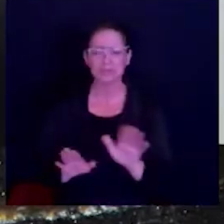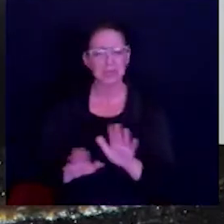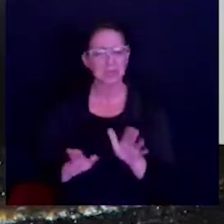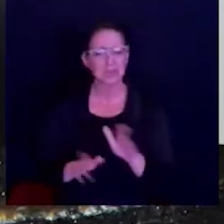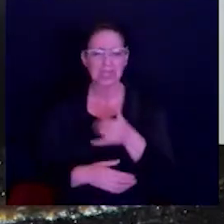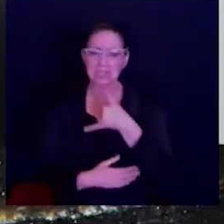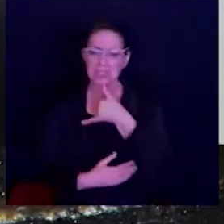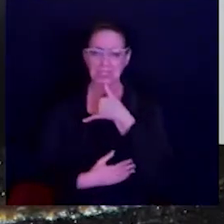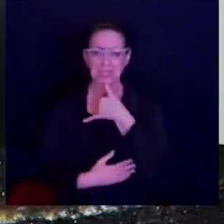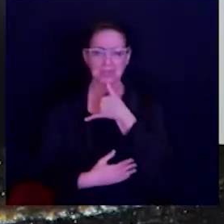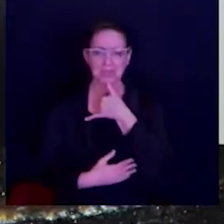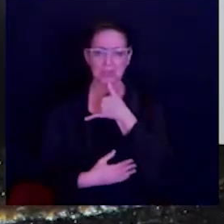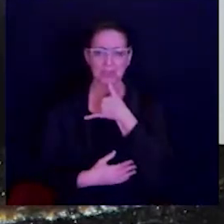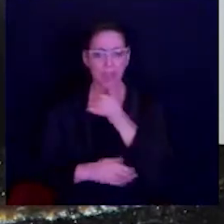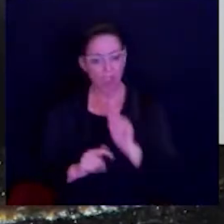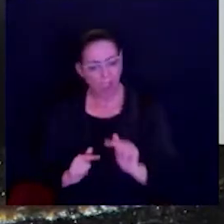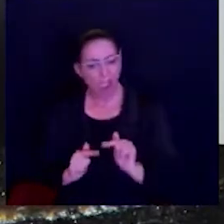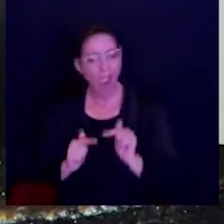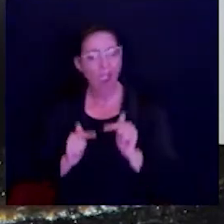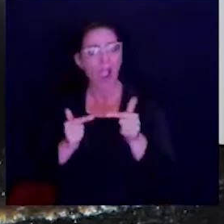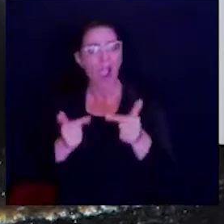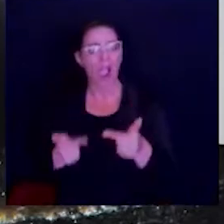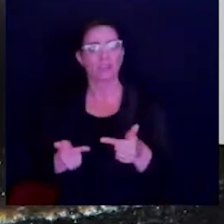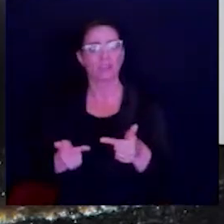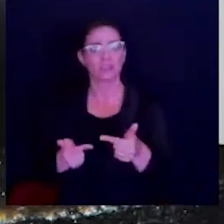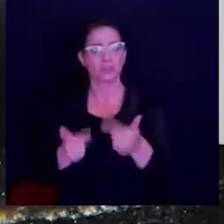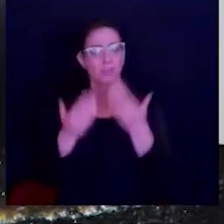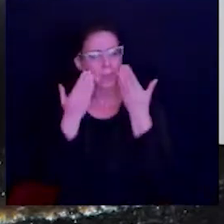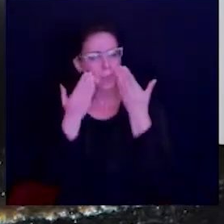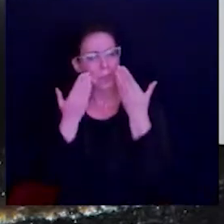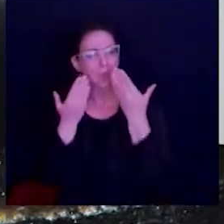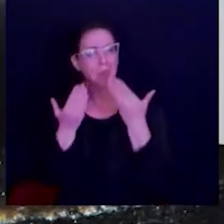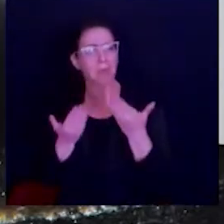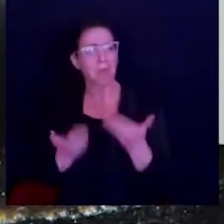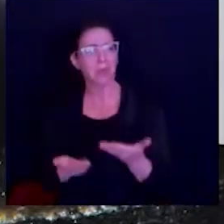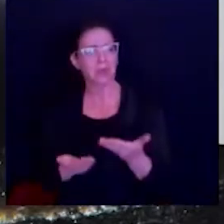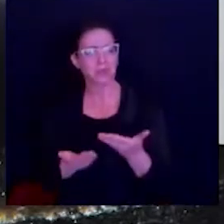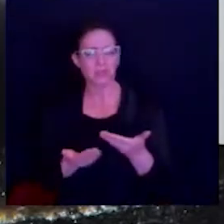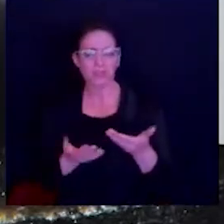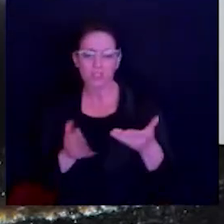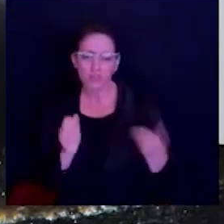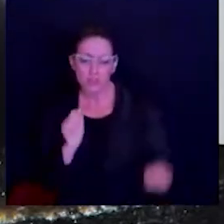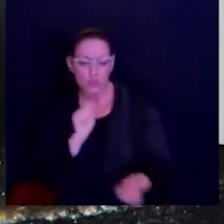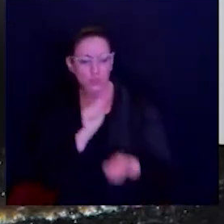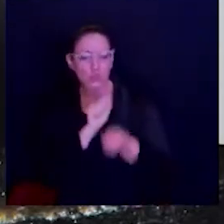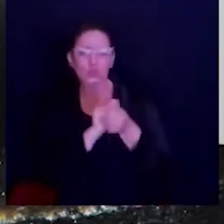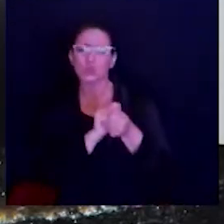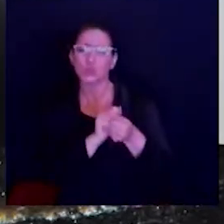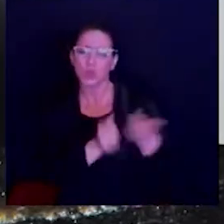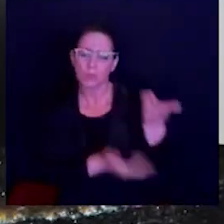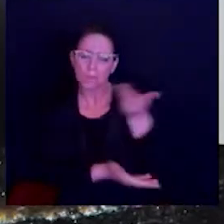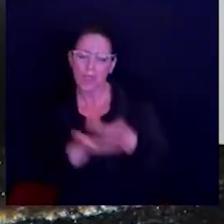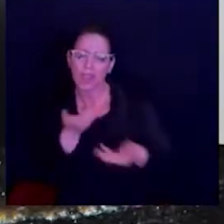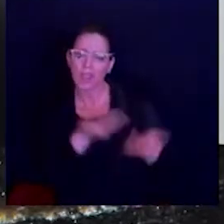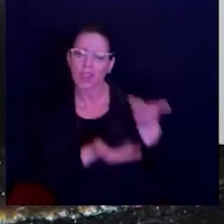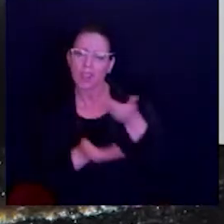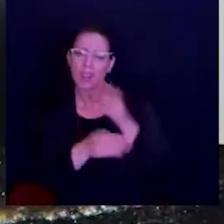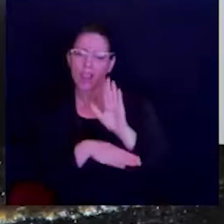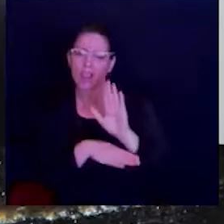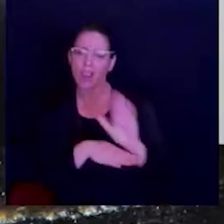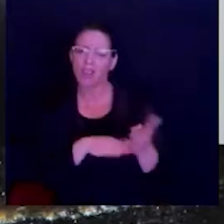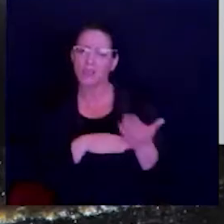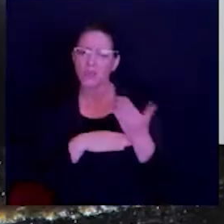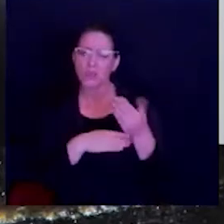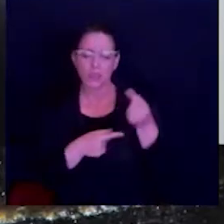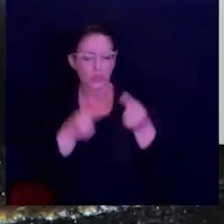abater. Ajam, associem a sua classe ou mesmo outros profissionais. Cooperem,